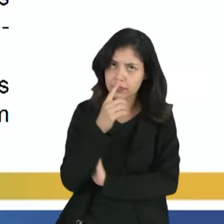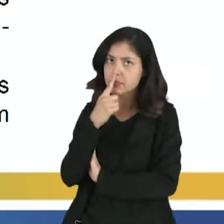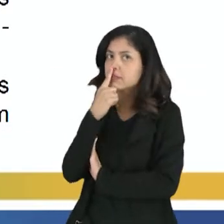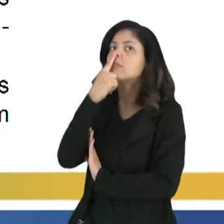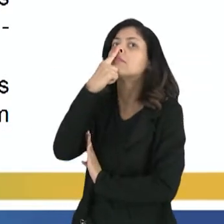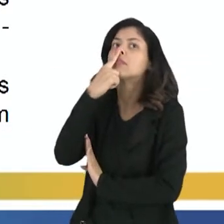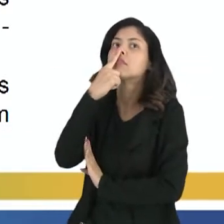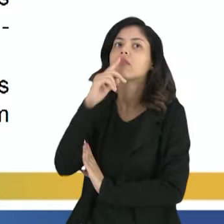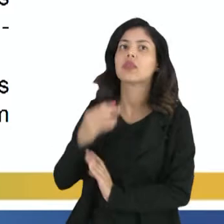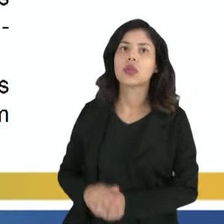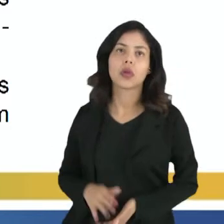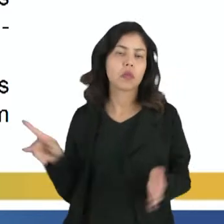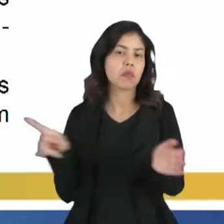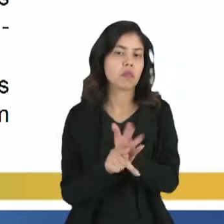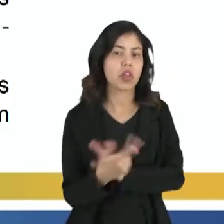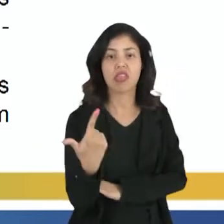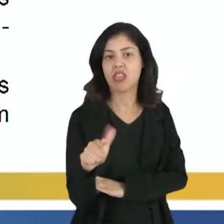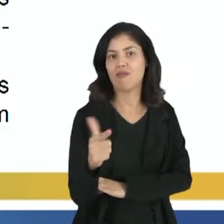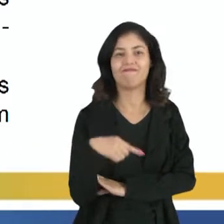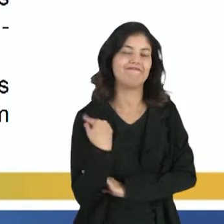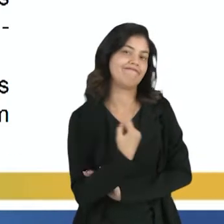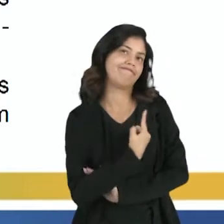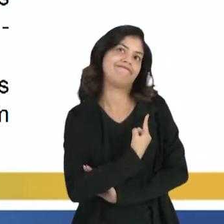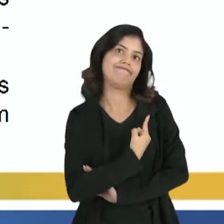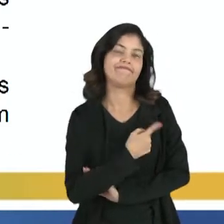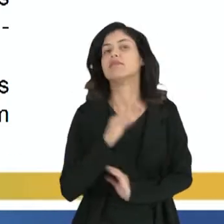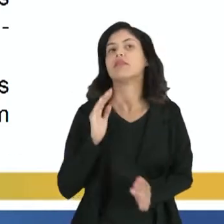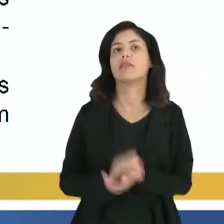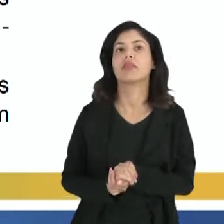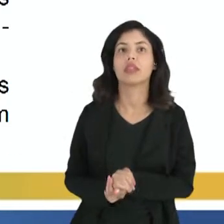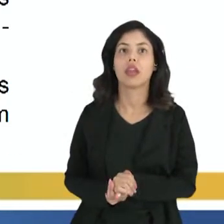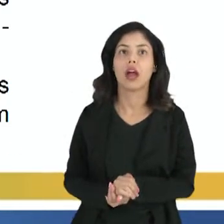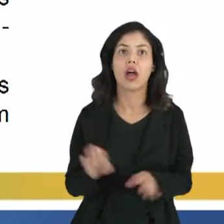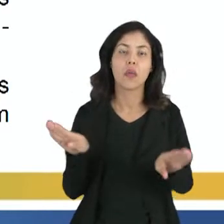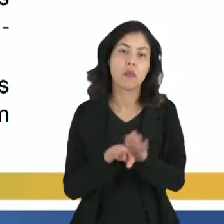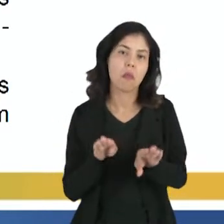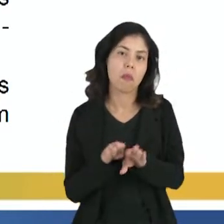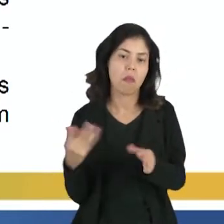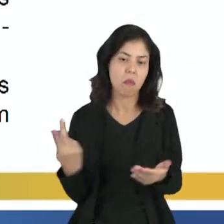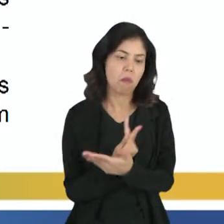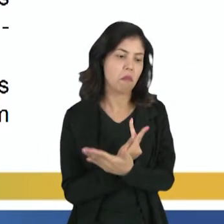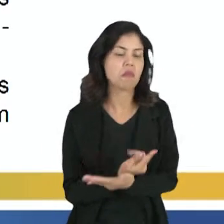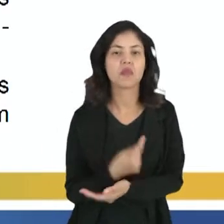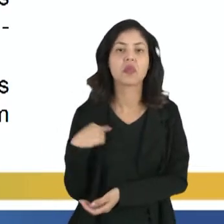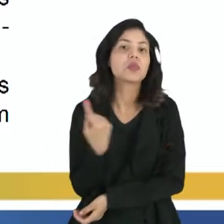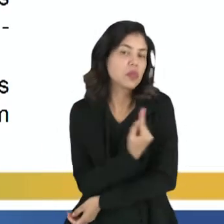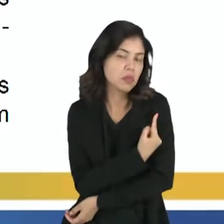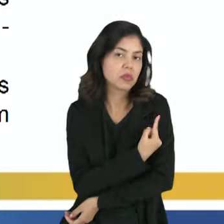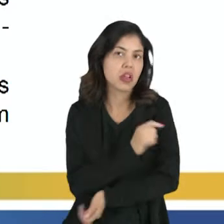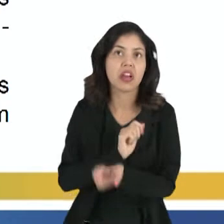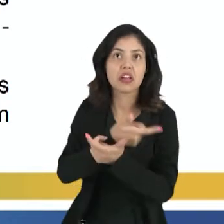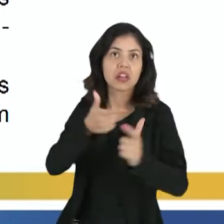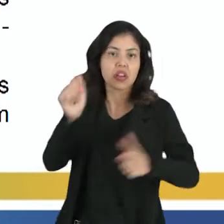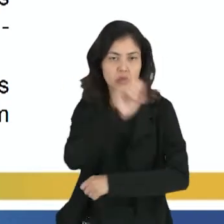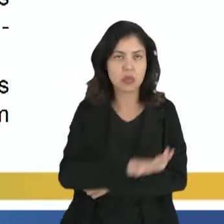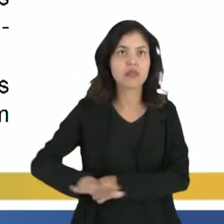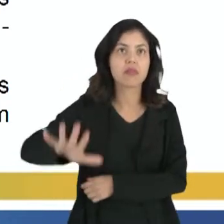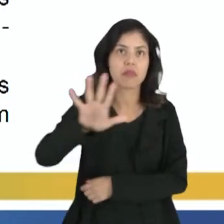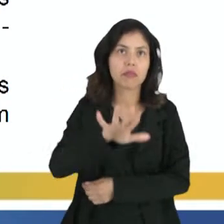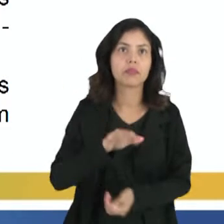arrogamos posições que não temos, insignificantes que somos, na tremenda grandiosidade